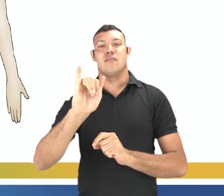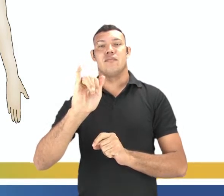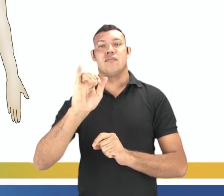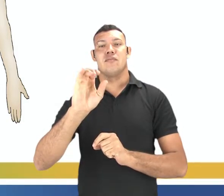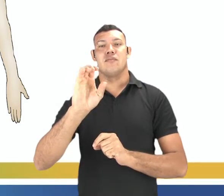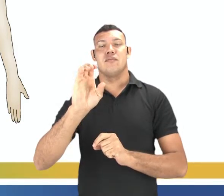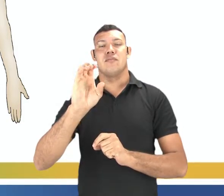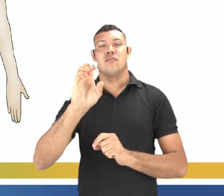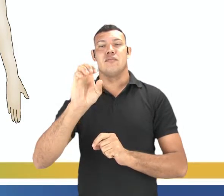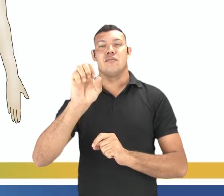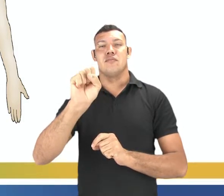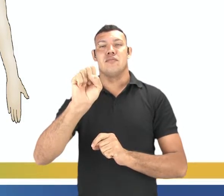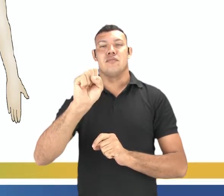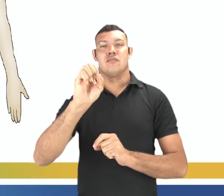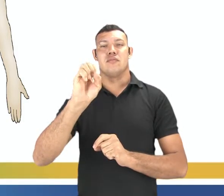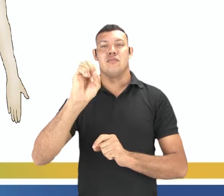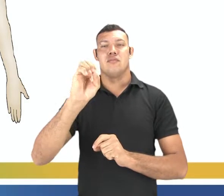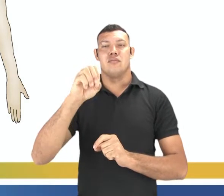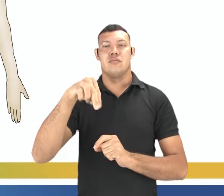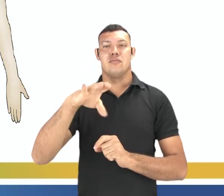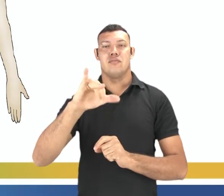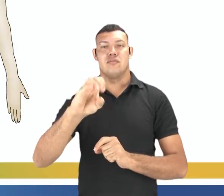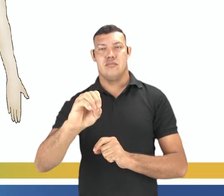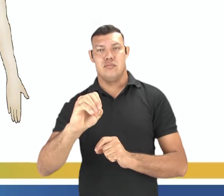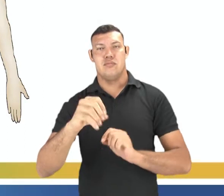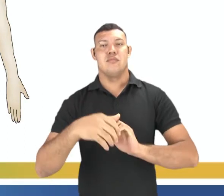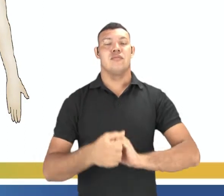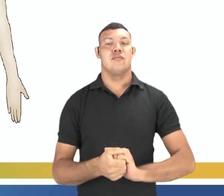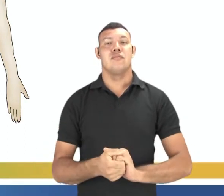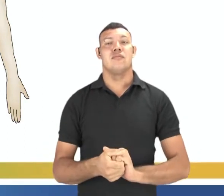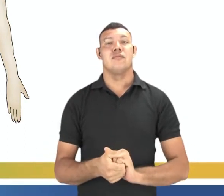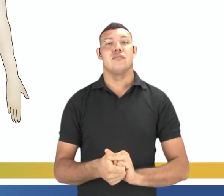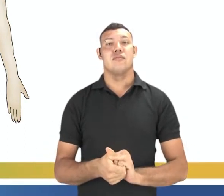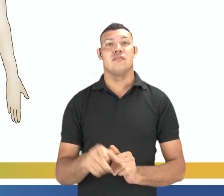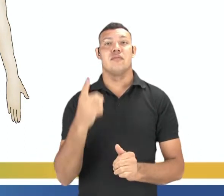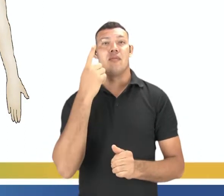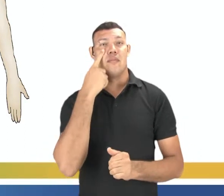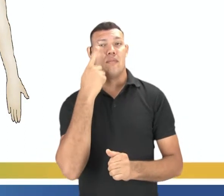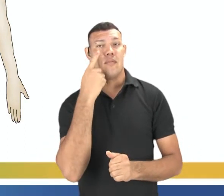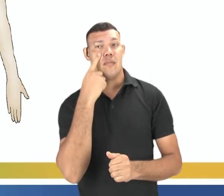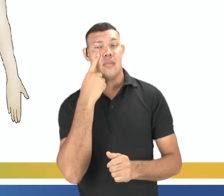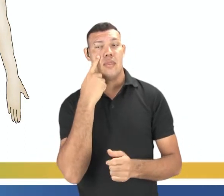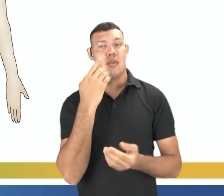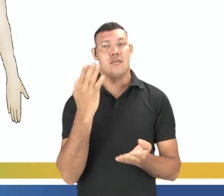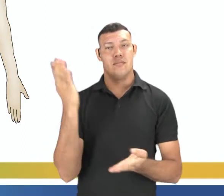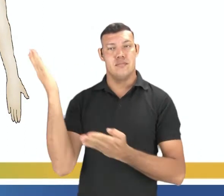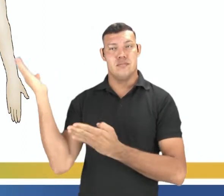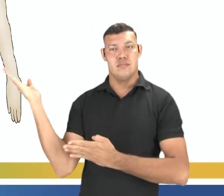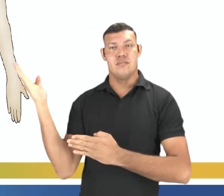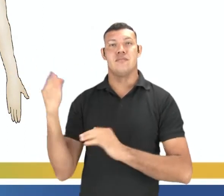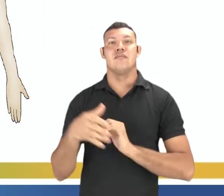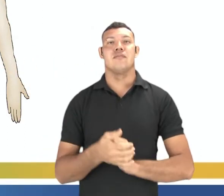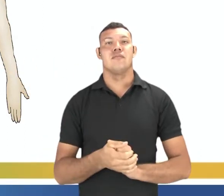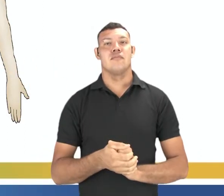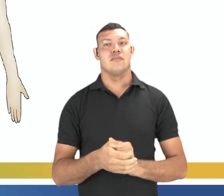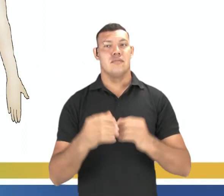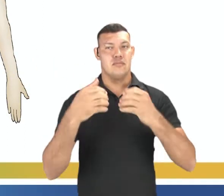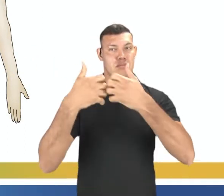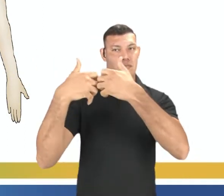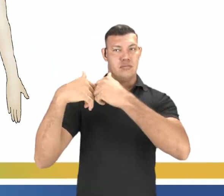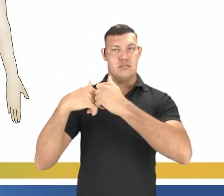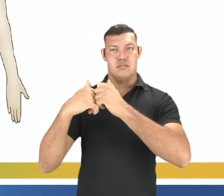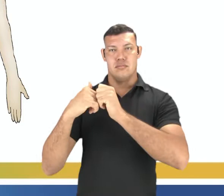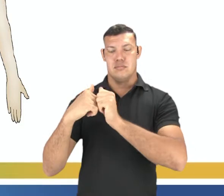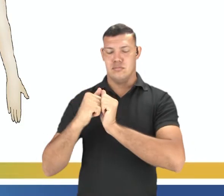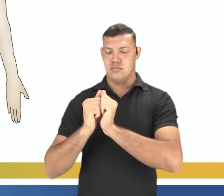slide, podemos observar o sistema nervoso central, aí composto pelo encéfalo e pela